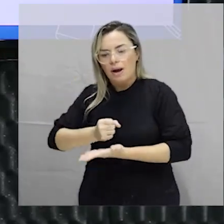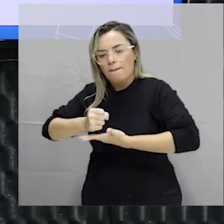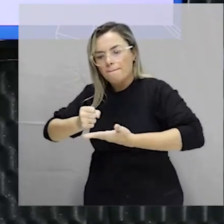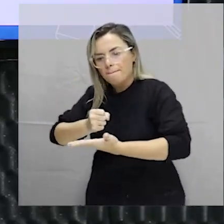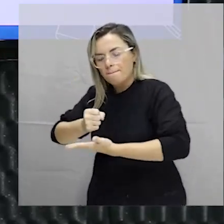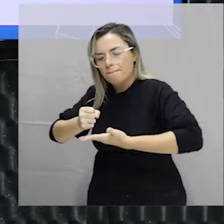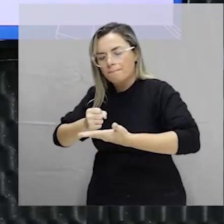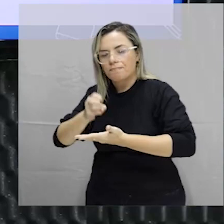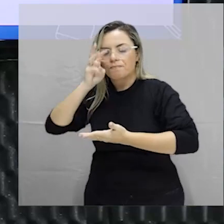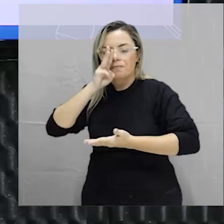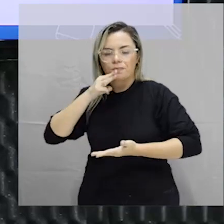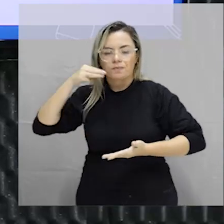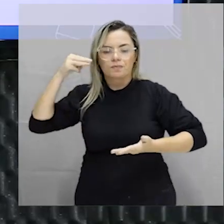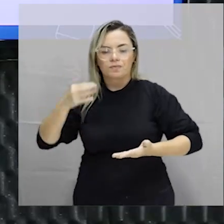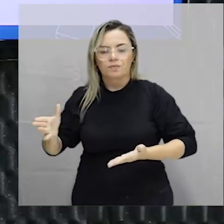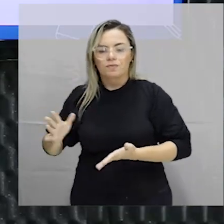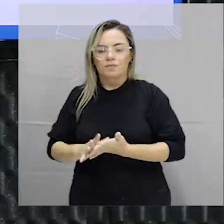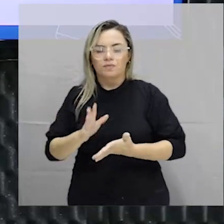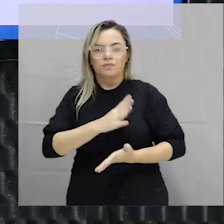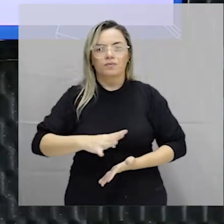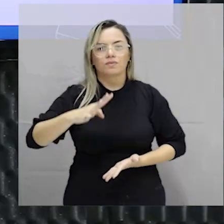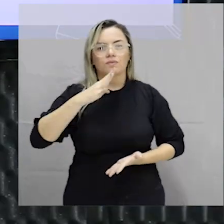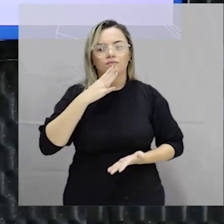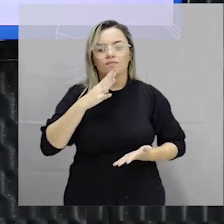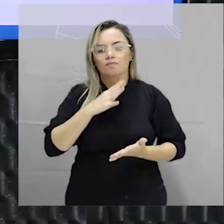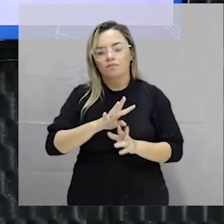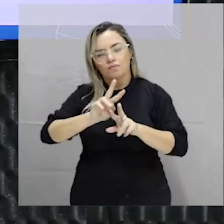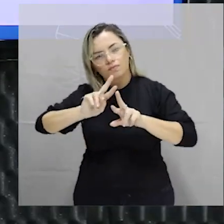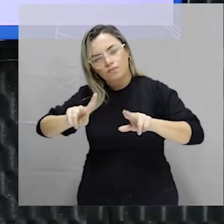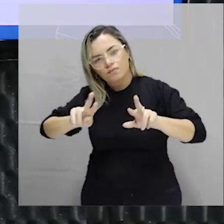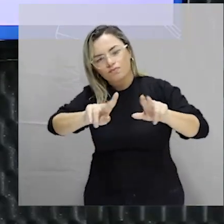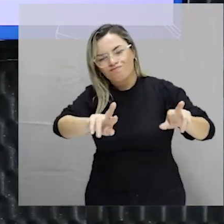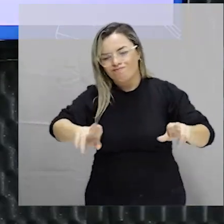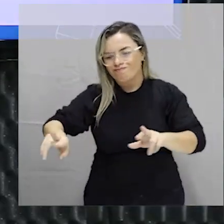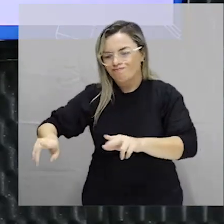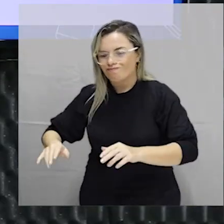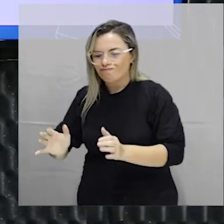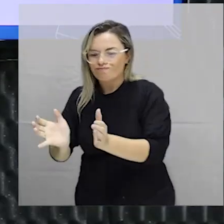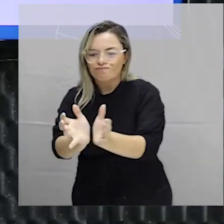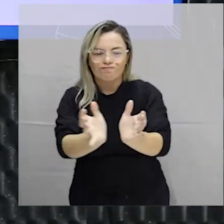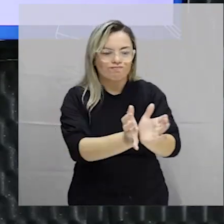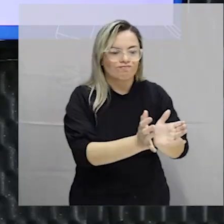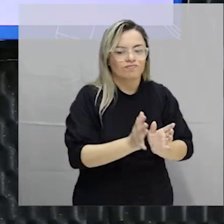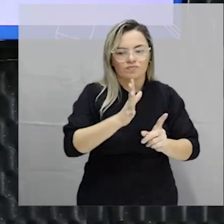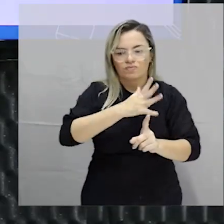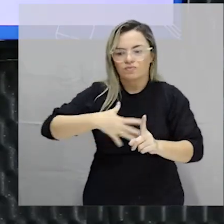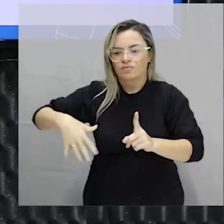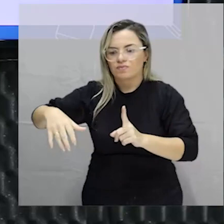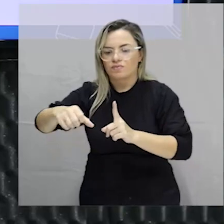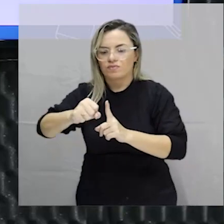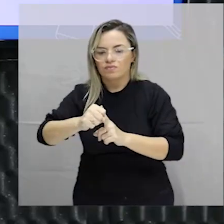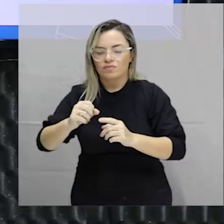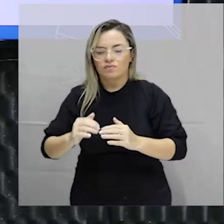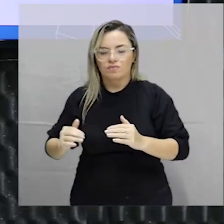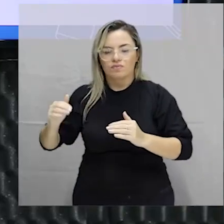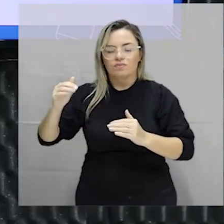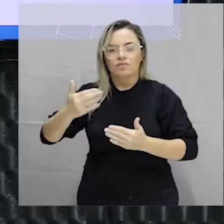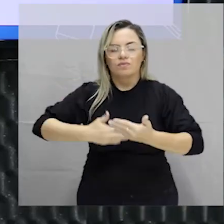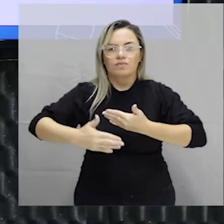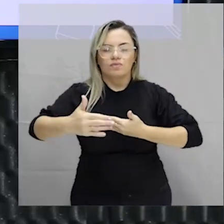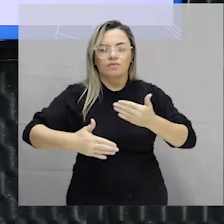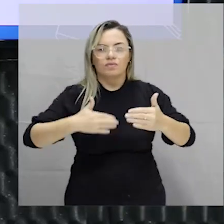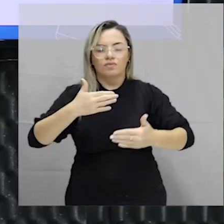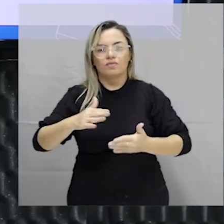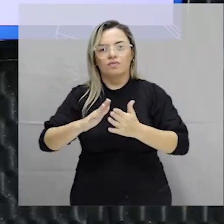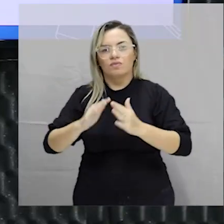base do que é o marxismo. O reconhecimento de que diferentes classes sociais são transpassadas por relações